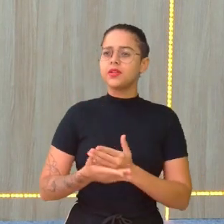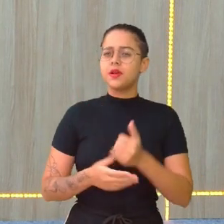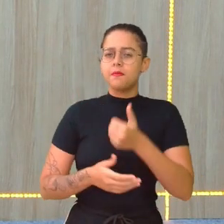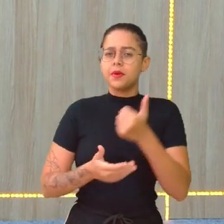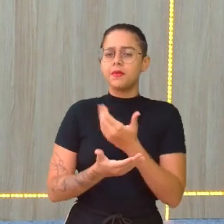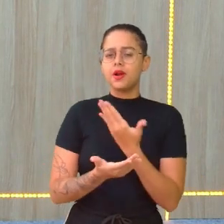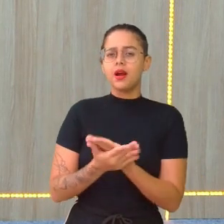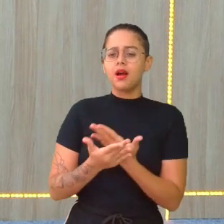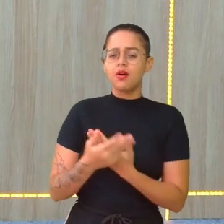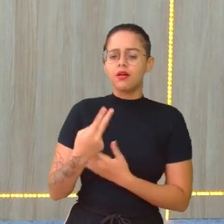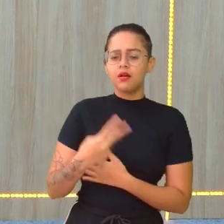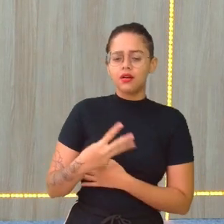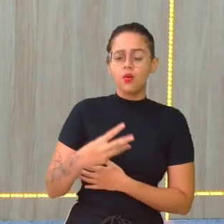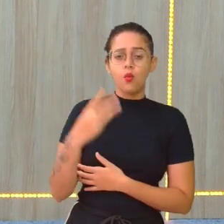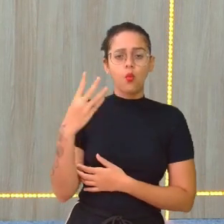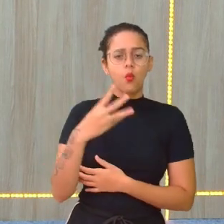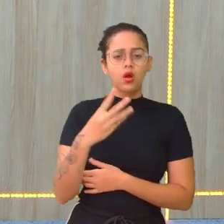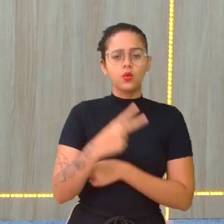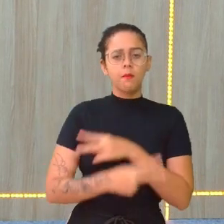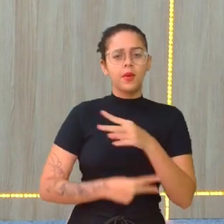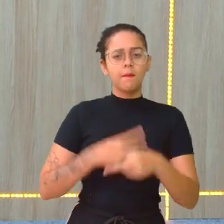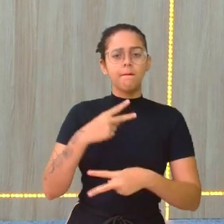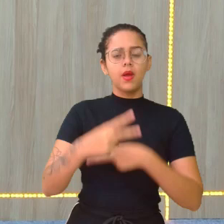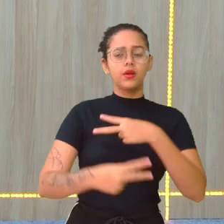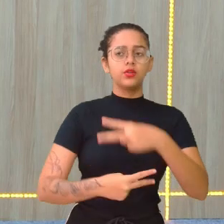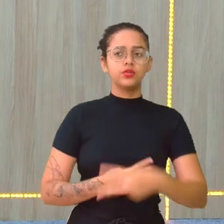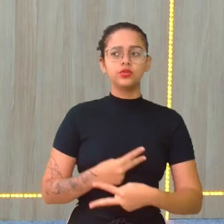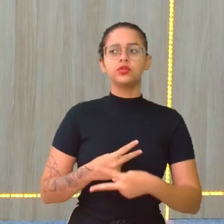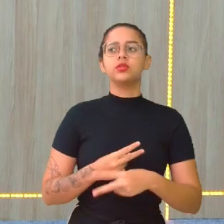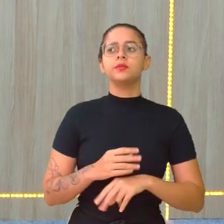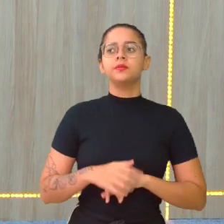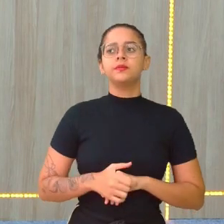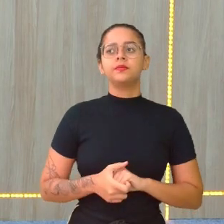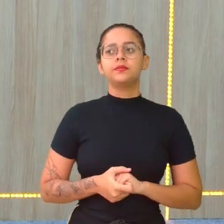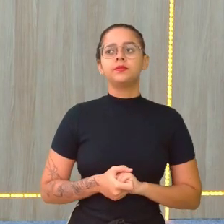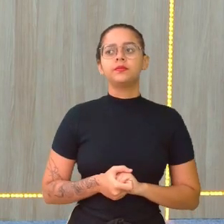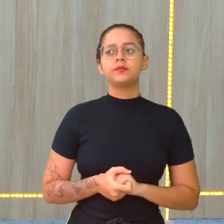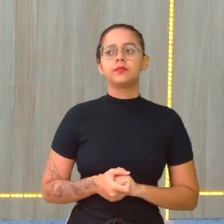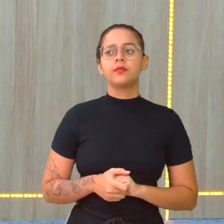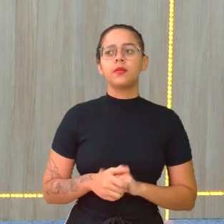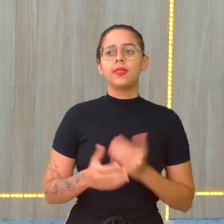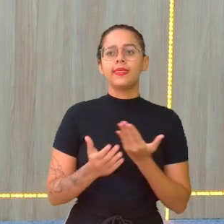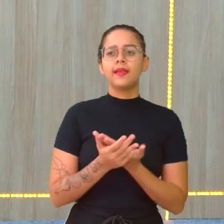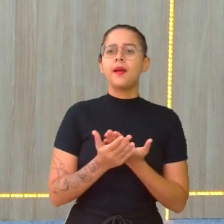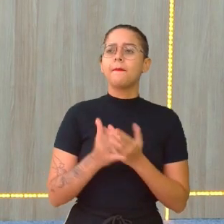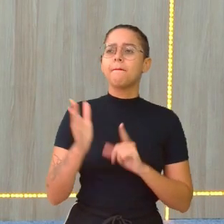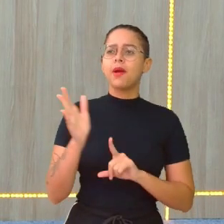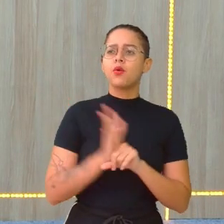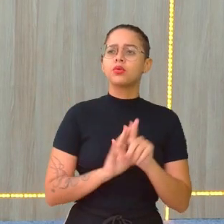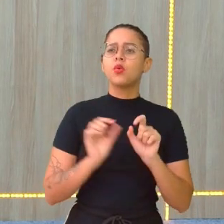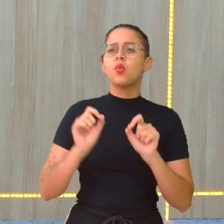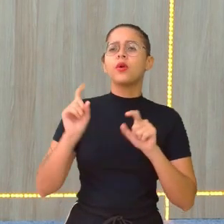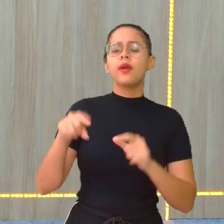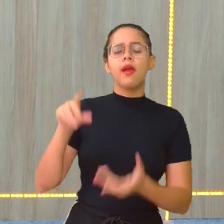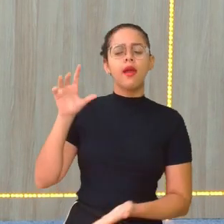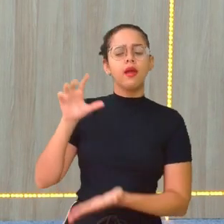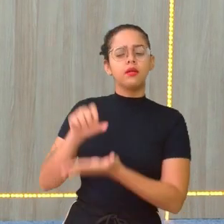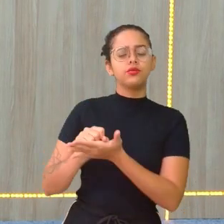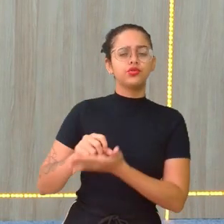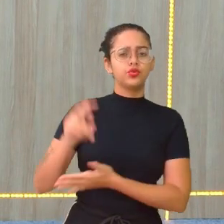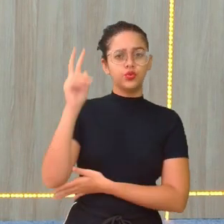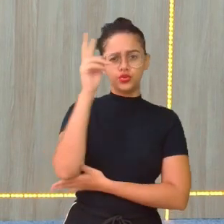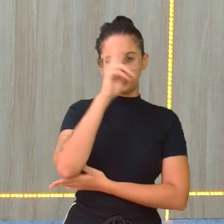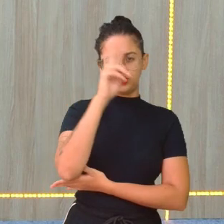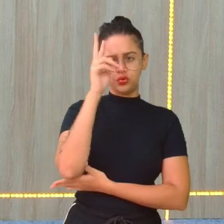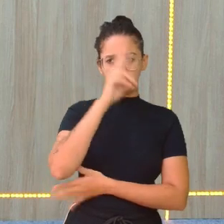aula aqui do quarto bimestre com essa aula perguntando o que são registros